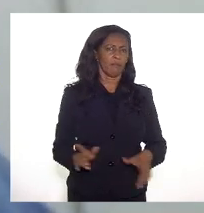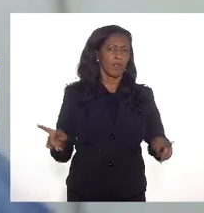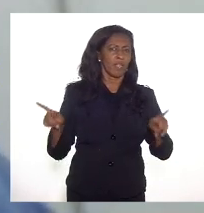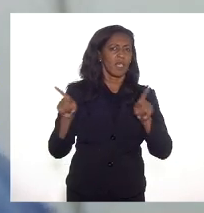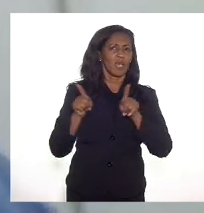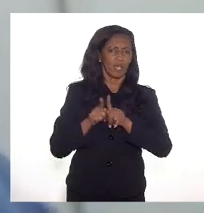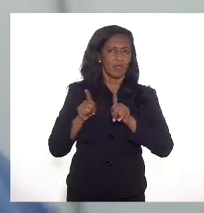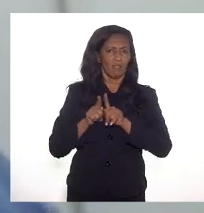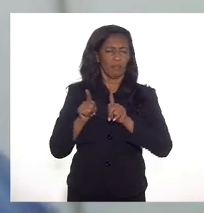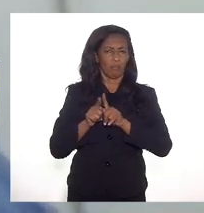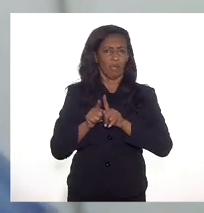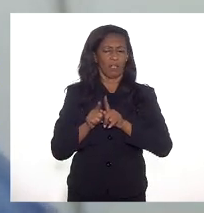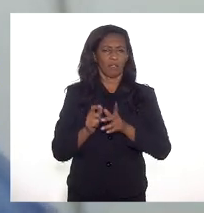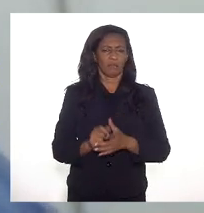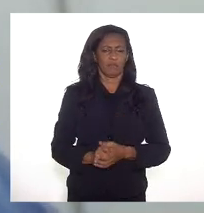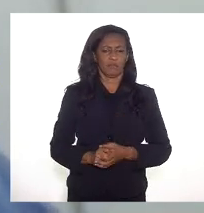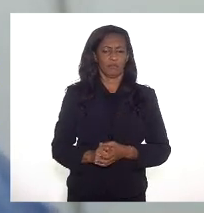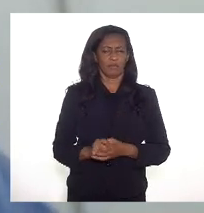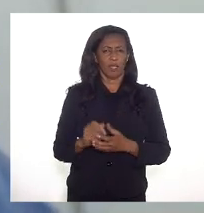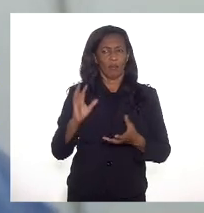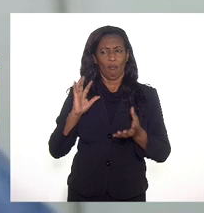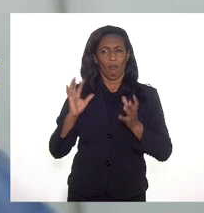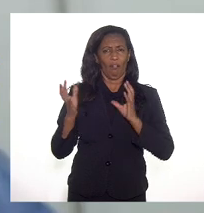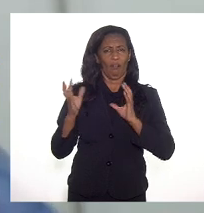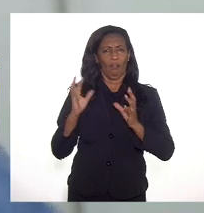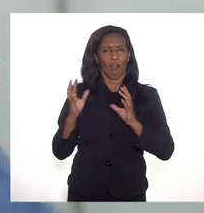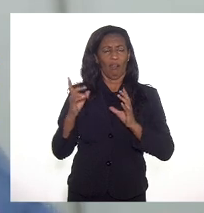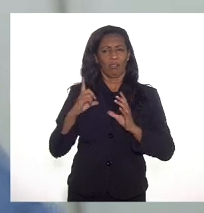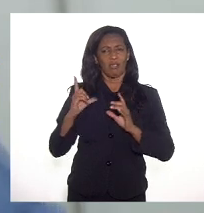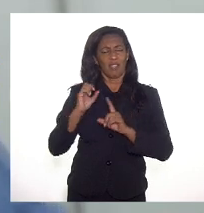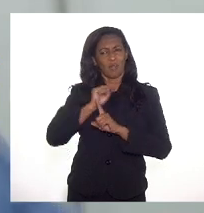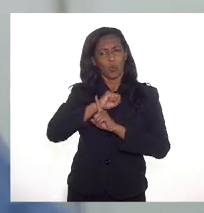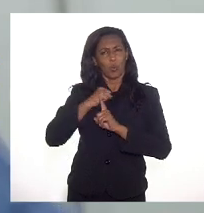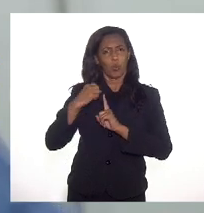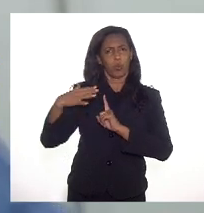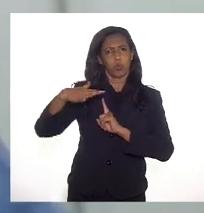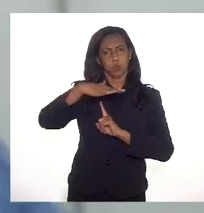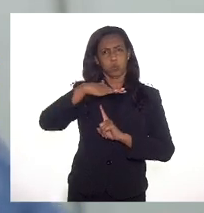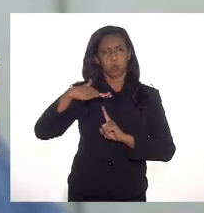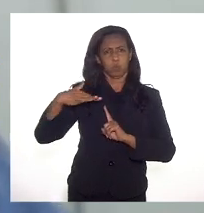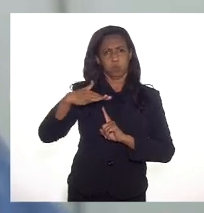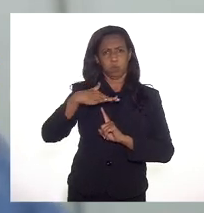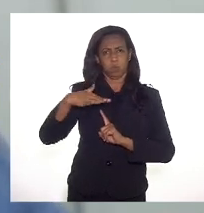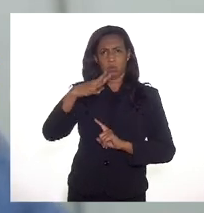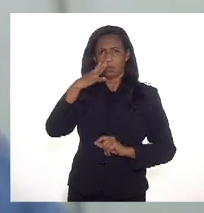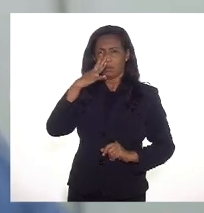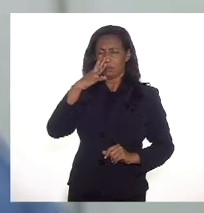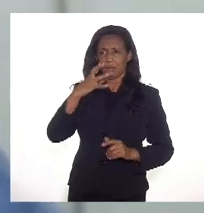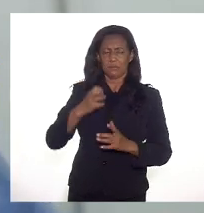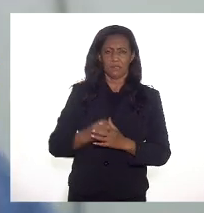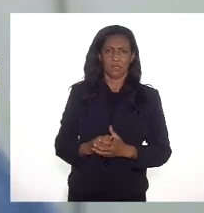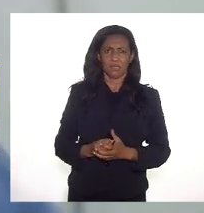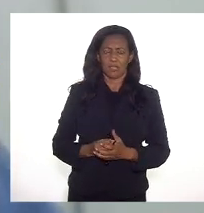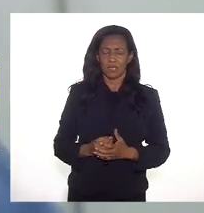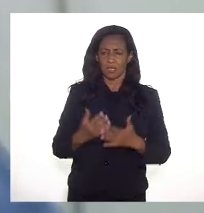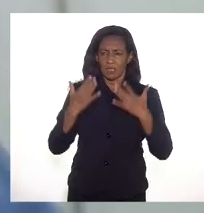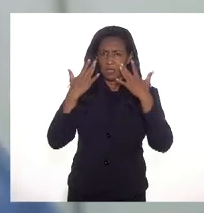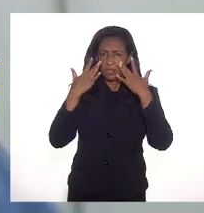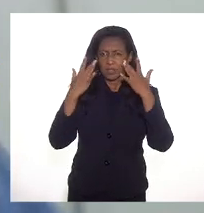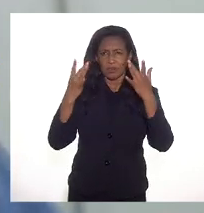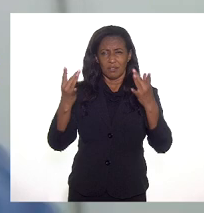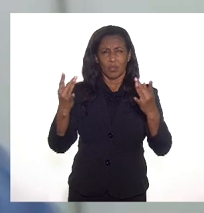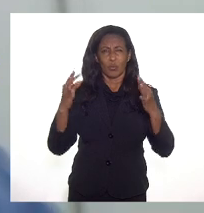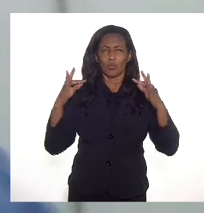clima que existe na nossa sociedade e de perplexidade diante de tudo o que